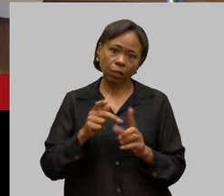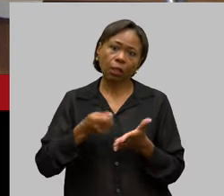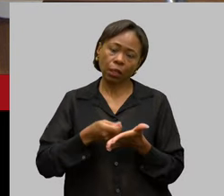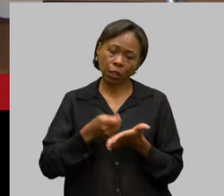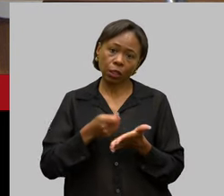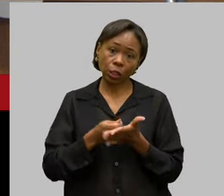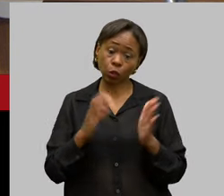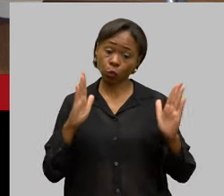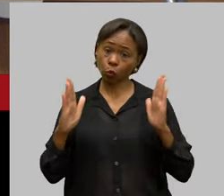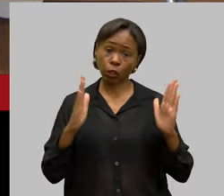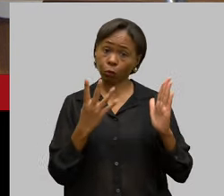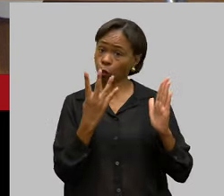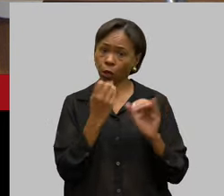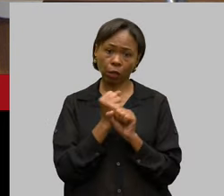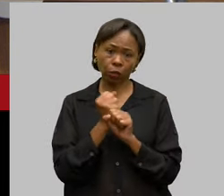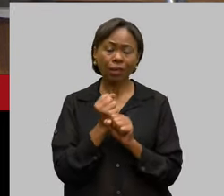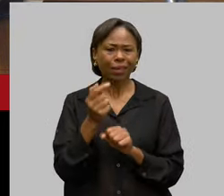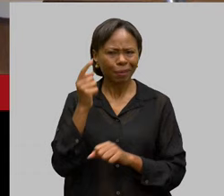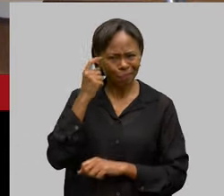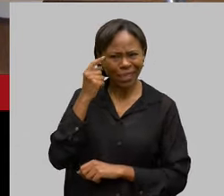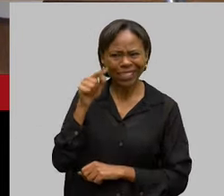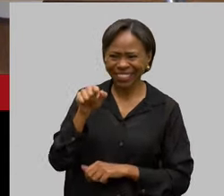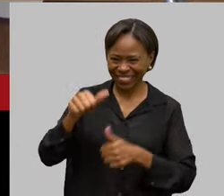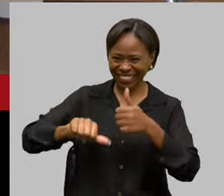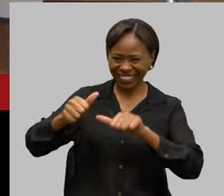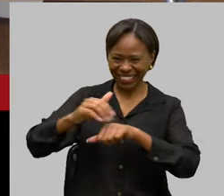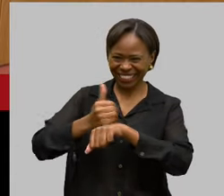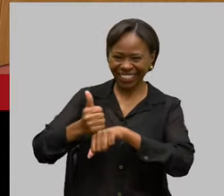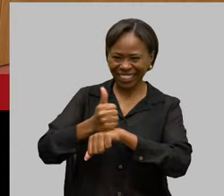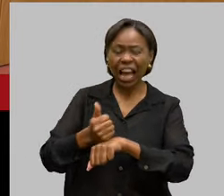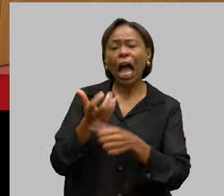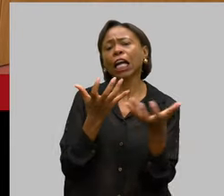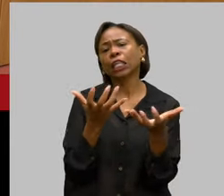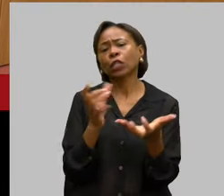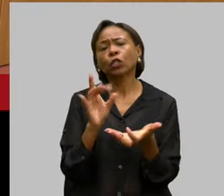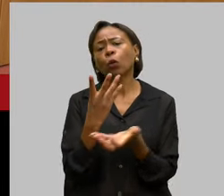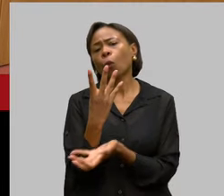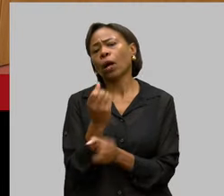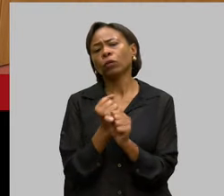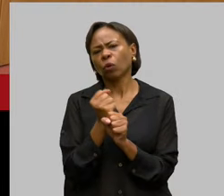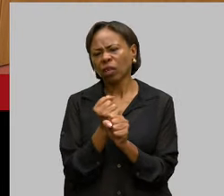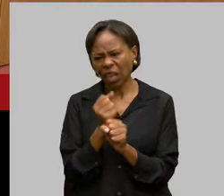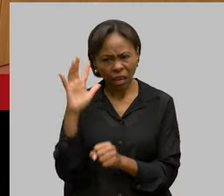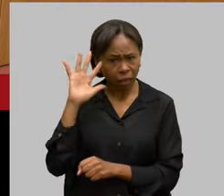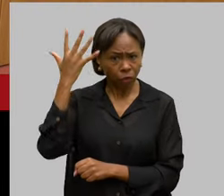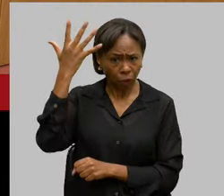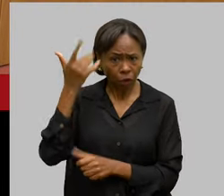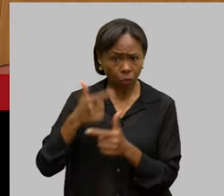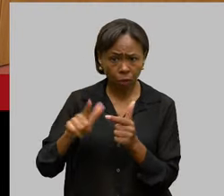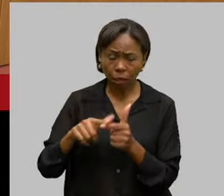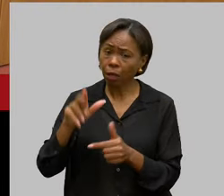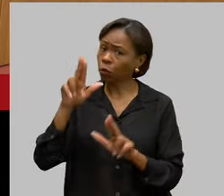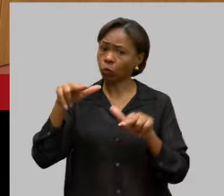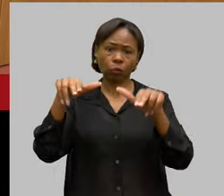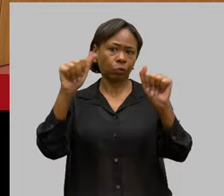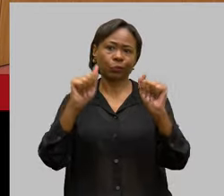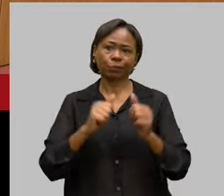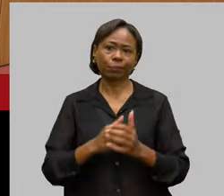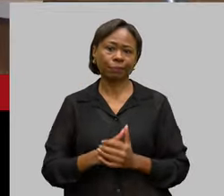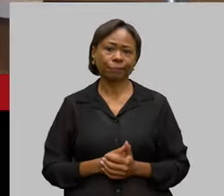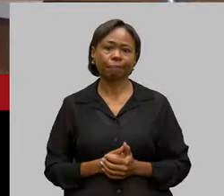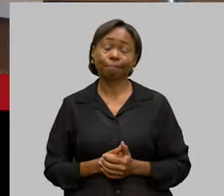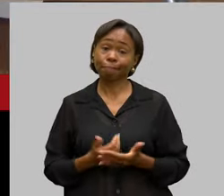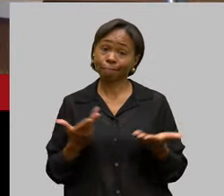Já pensou senhores atuários Se eu disser eu só quero 4 anos mais nada vai resolver o problema jamais né